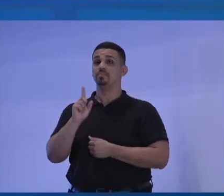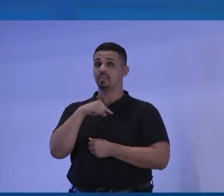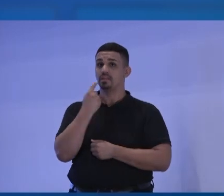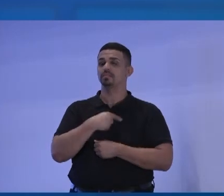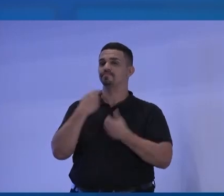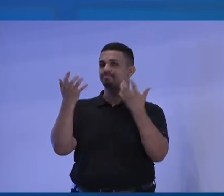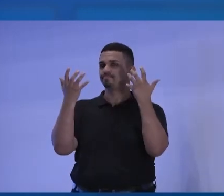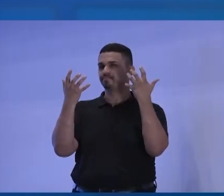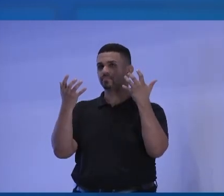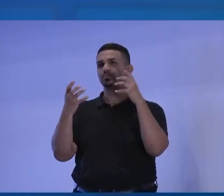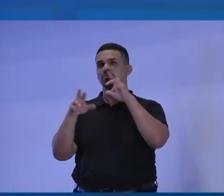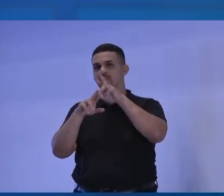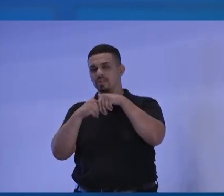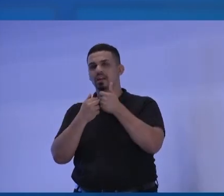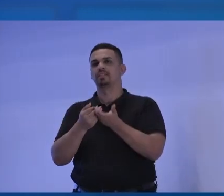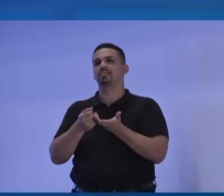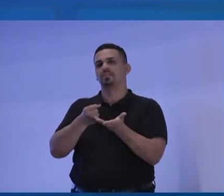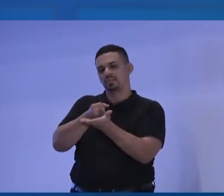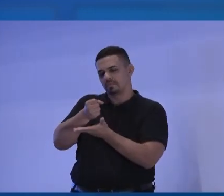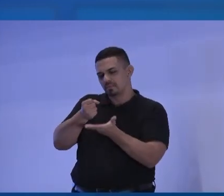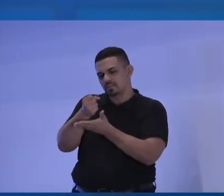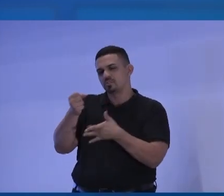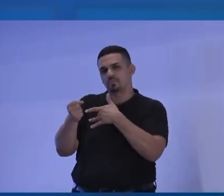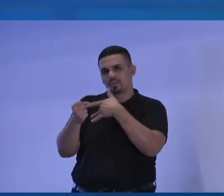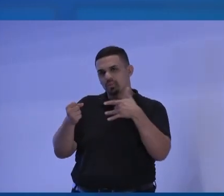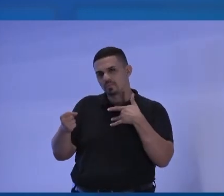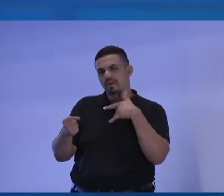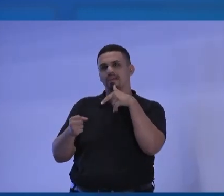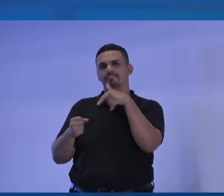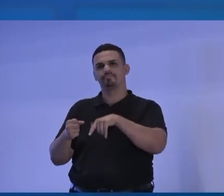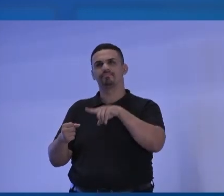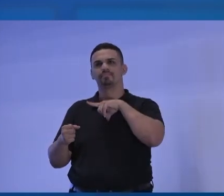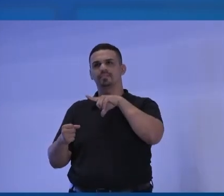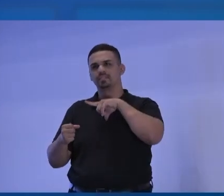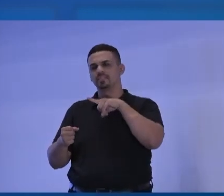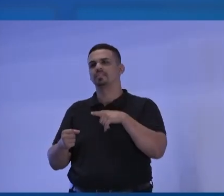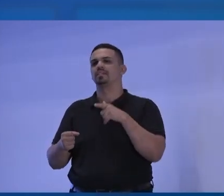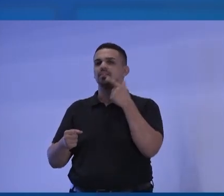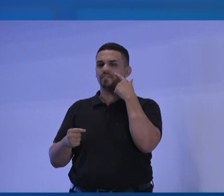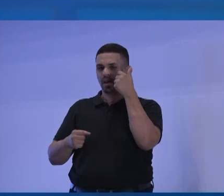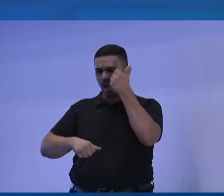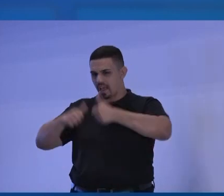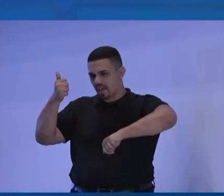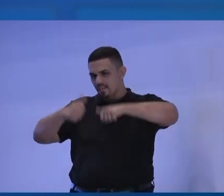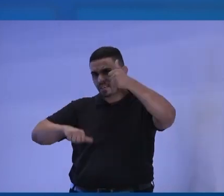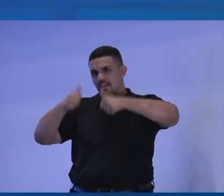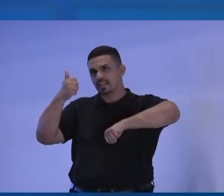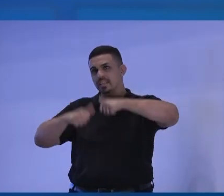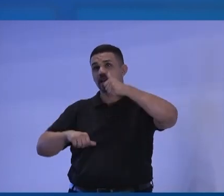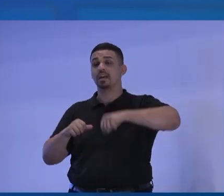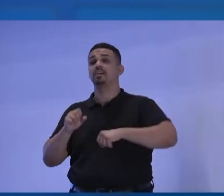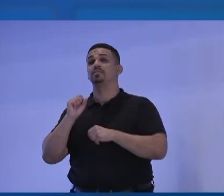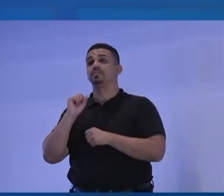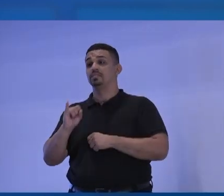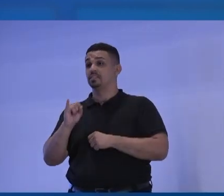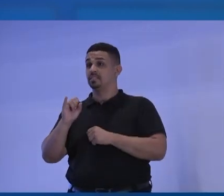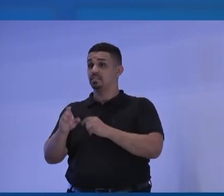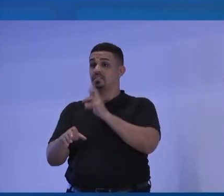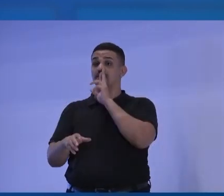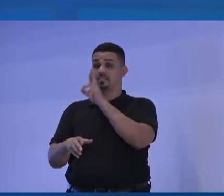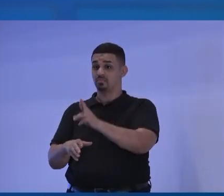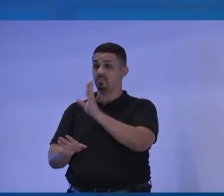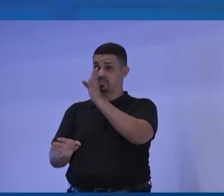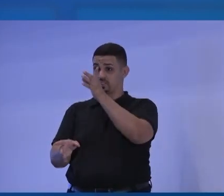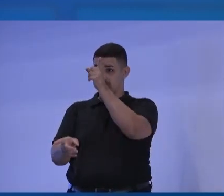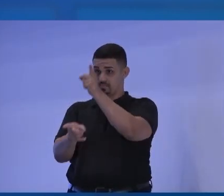procura atenção básica, né? Uma unidade de atenção básica. O paciente vai ser avaliado e Fechado o diagnóstico, o tratamento